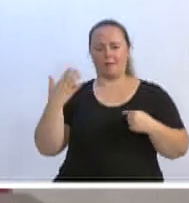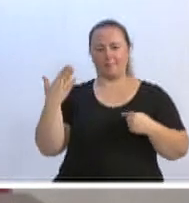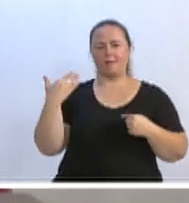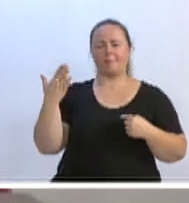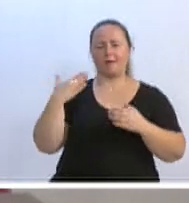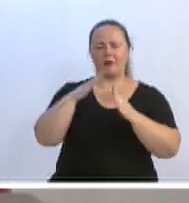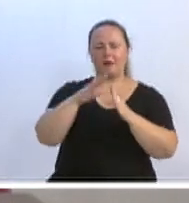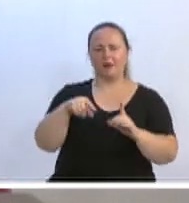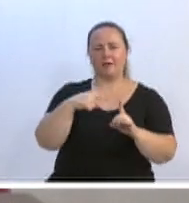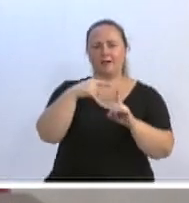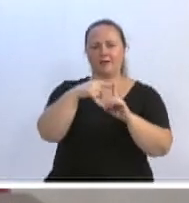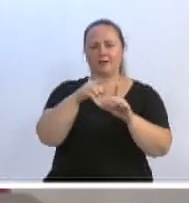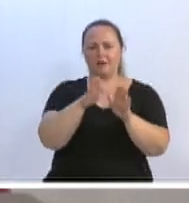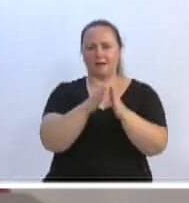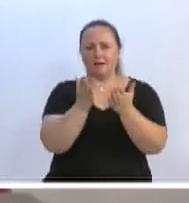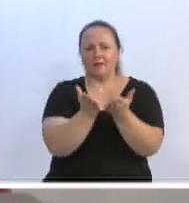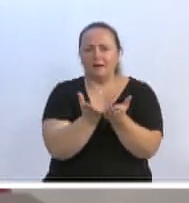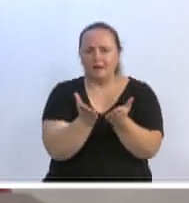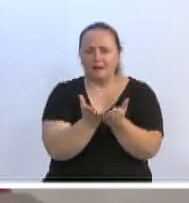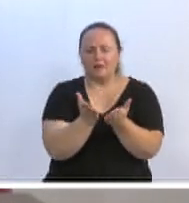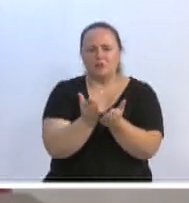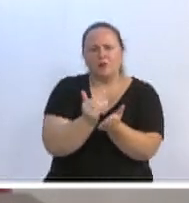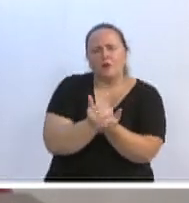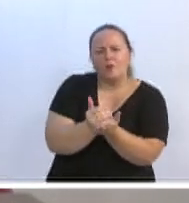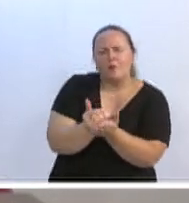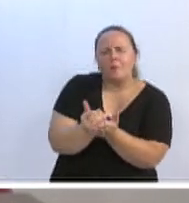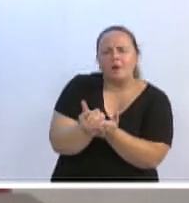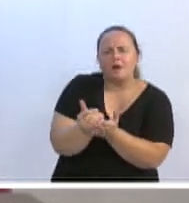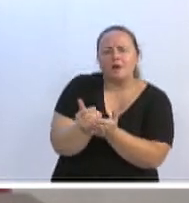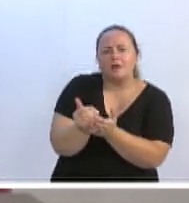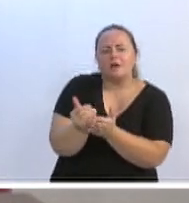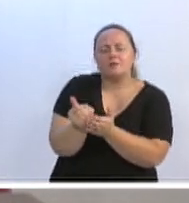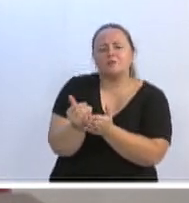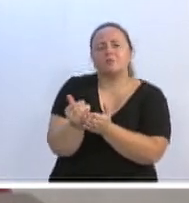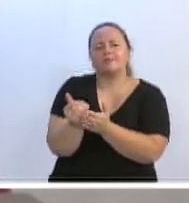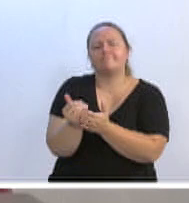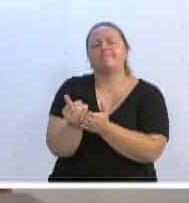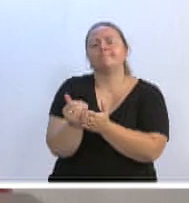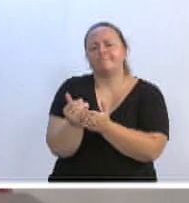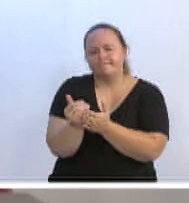da Igreja Cristã Maranata, desde o seu início, tiveram